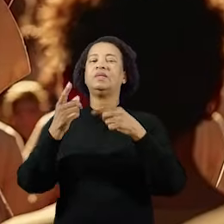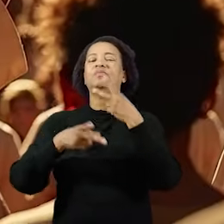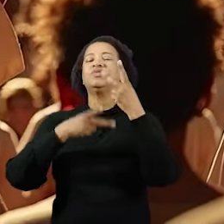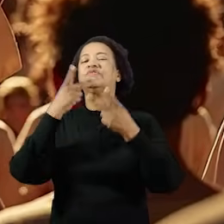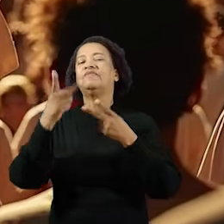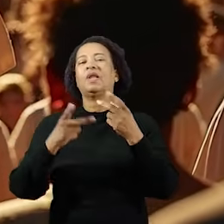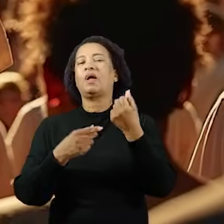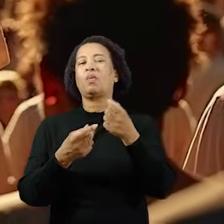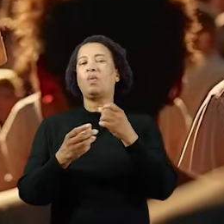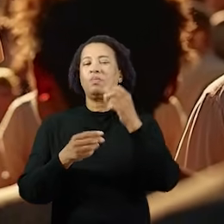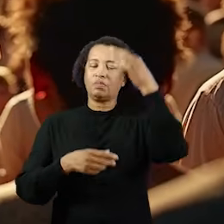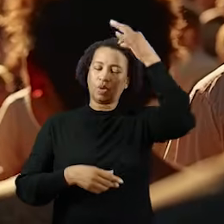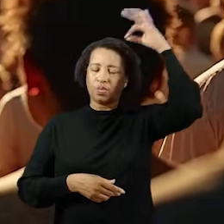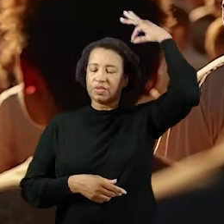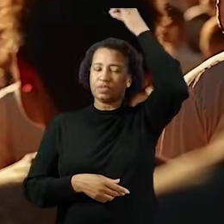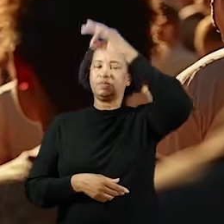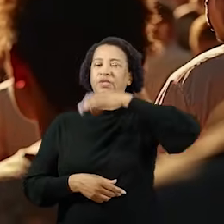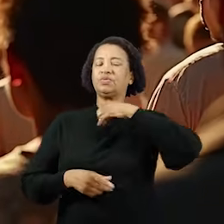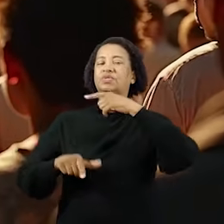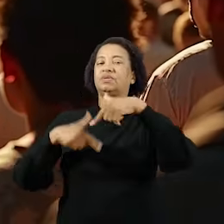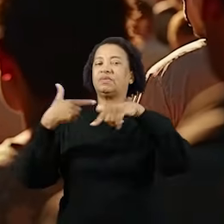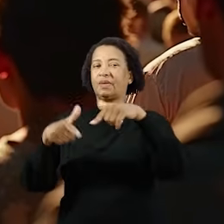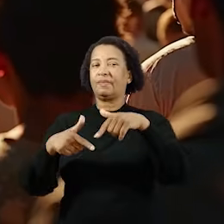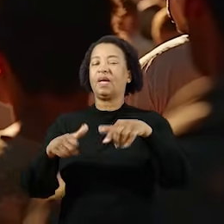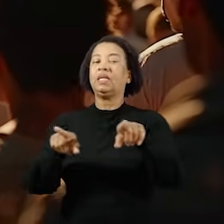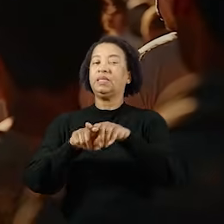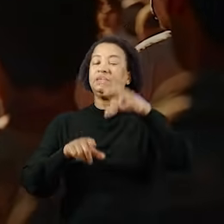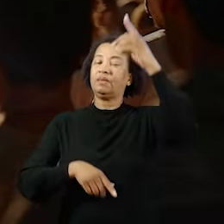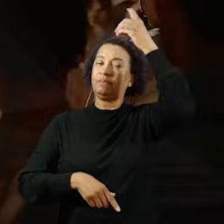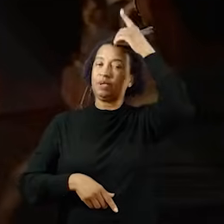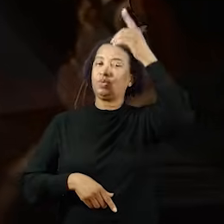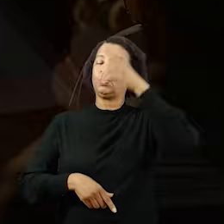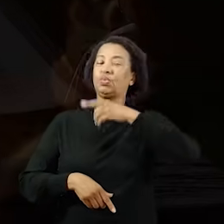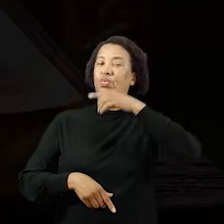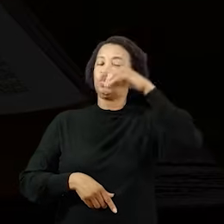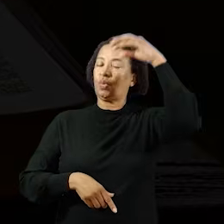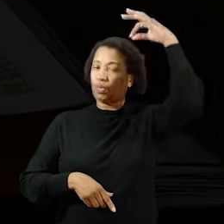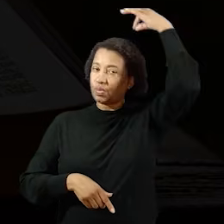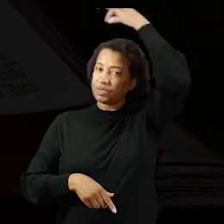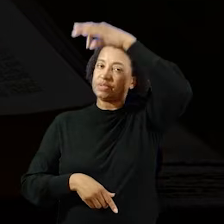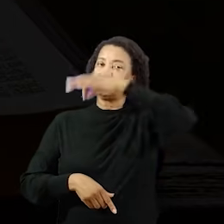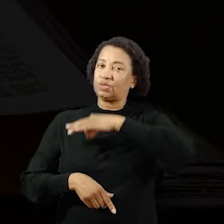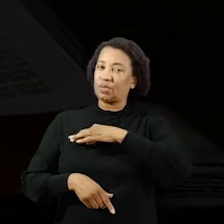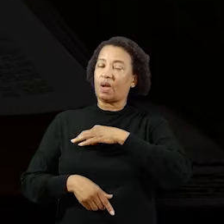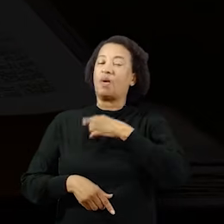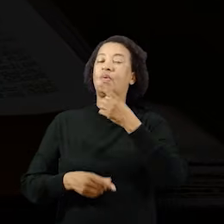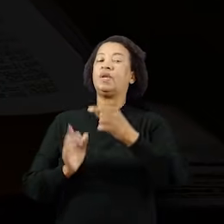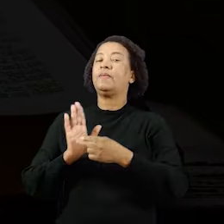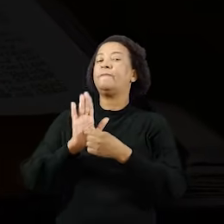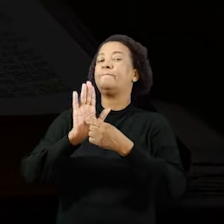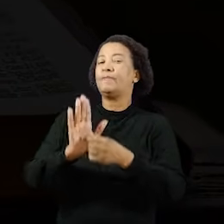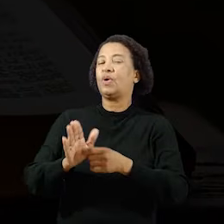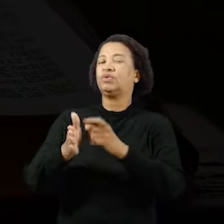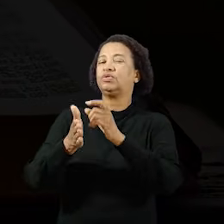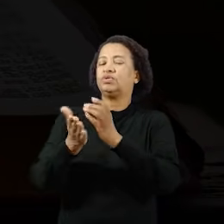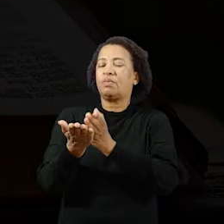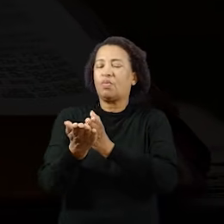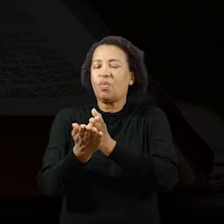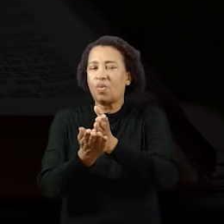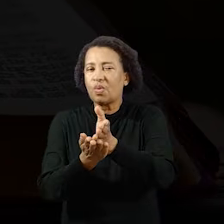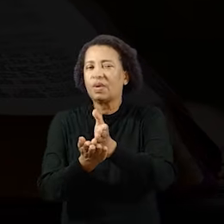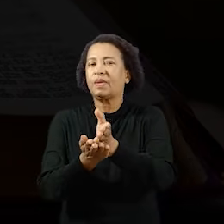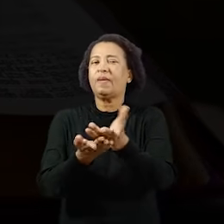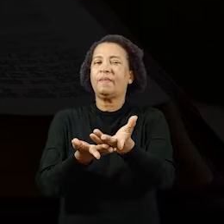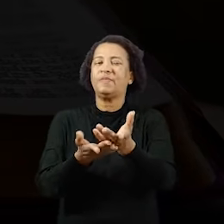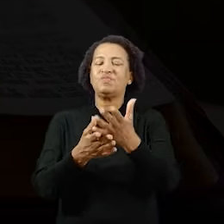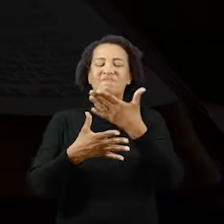na igreja e sobre os dons espirituais, no final do capítulo 12, Paulo disse: Passo agora a mostrar-lhes um caminho